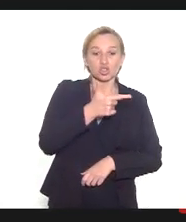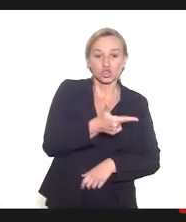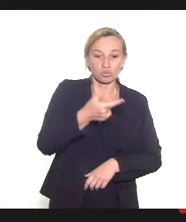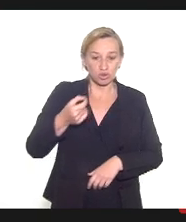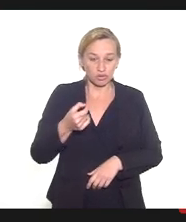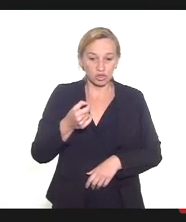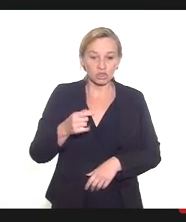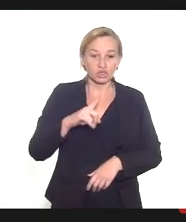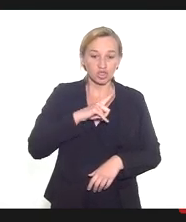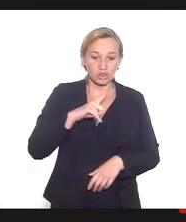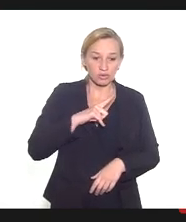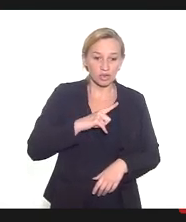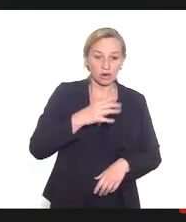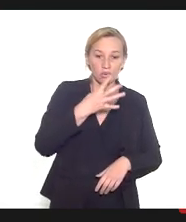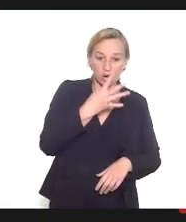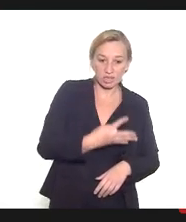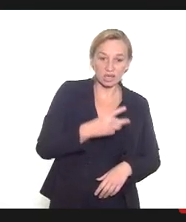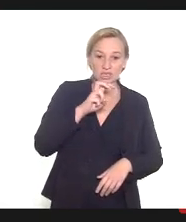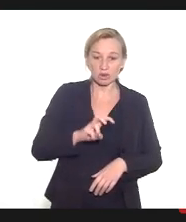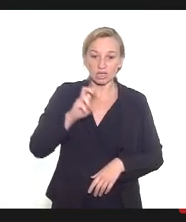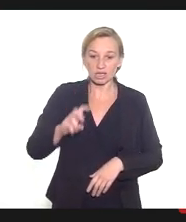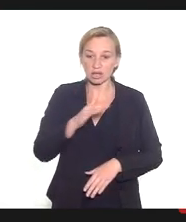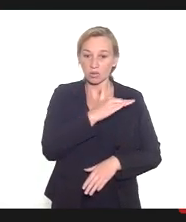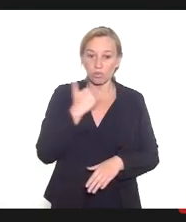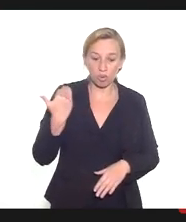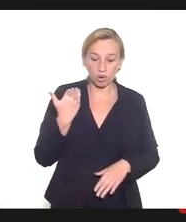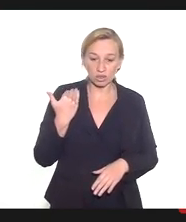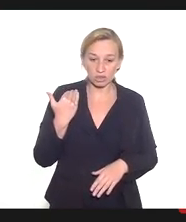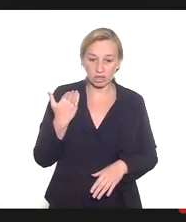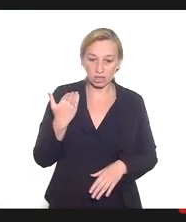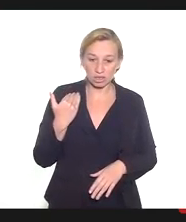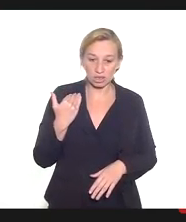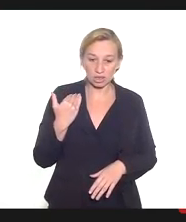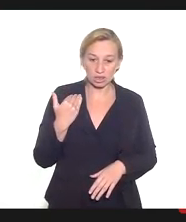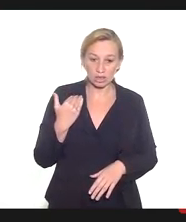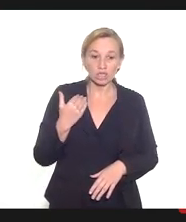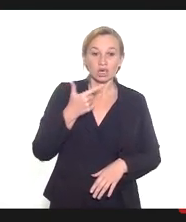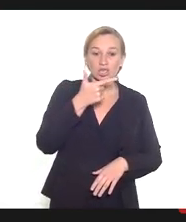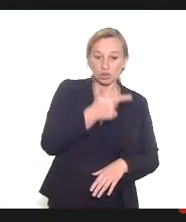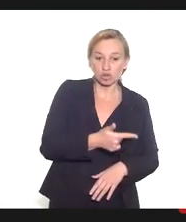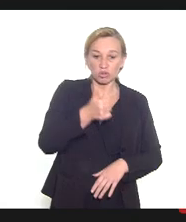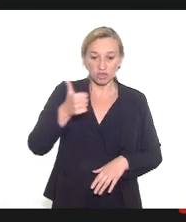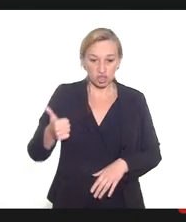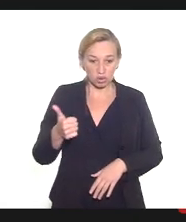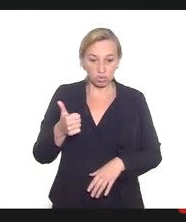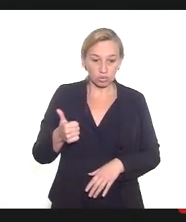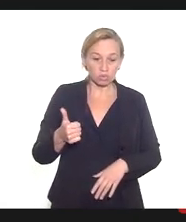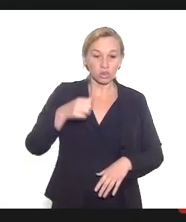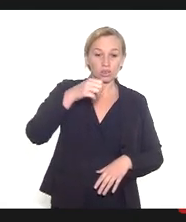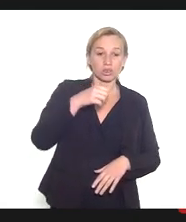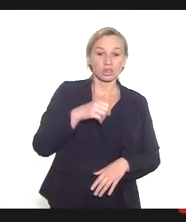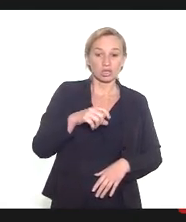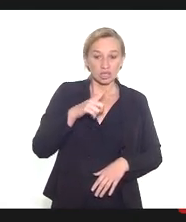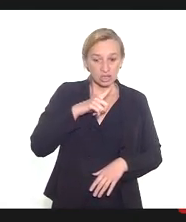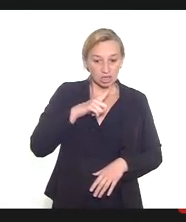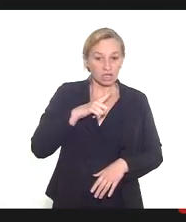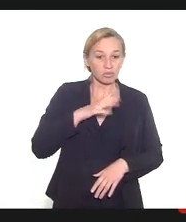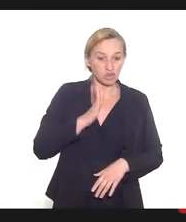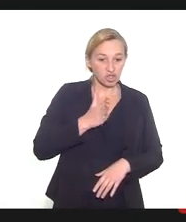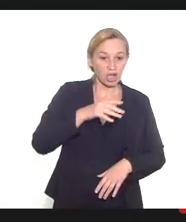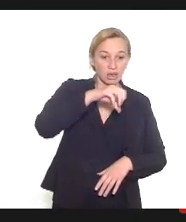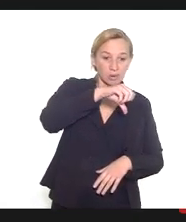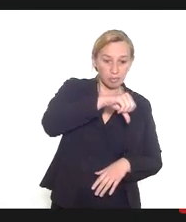2020 nós tivemos 455 mortes e em 2021 e nós já